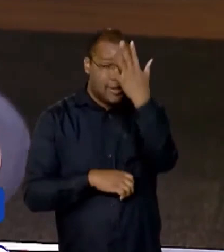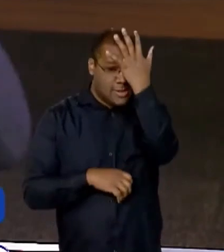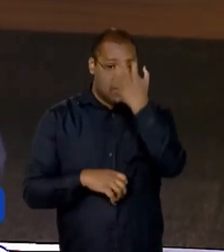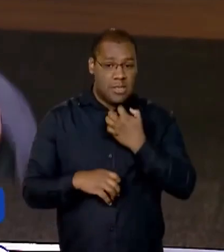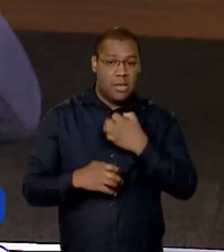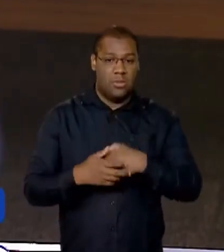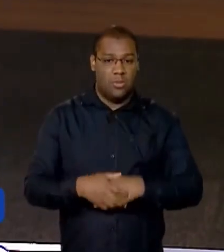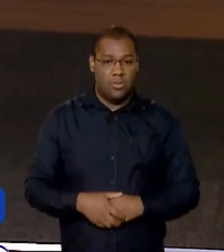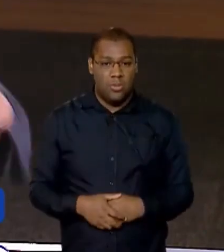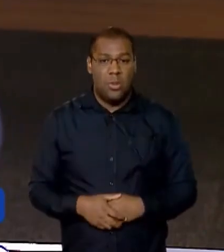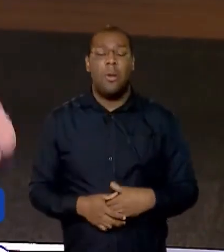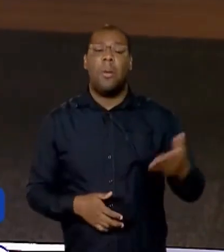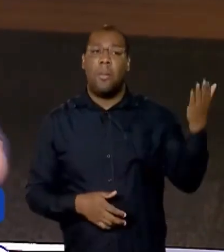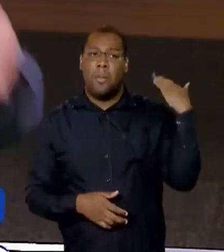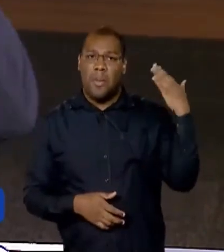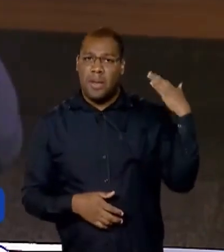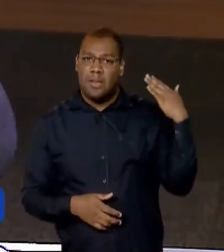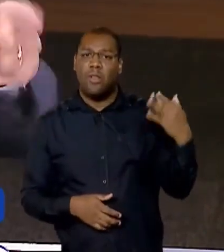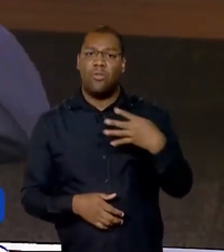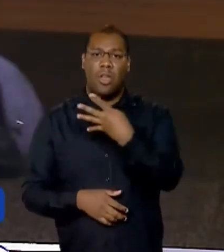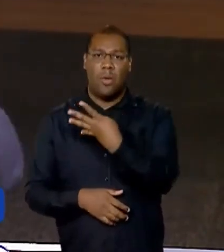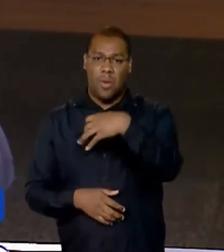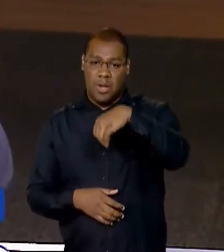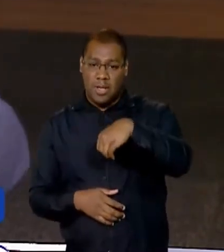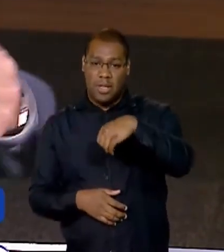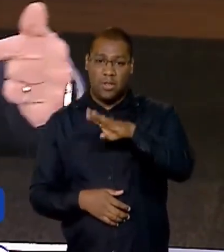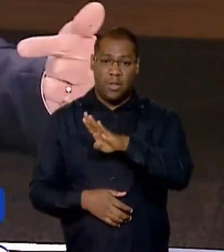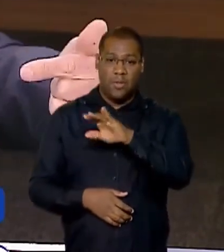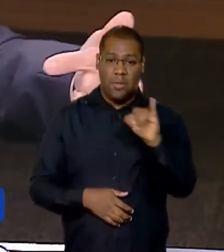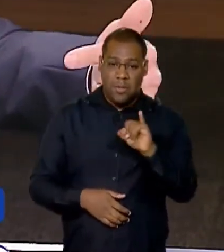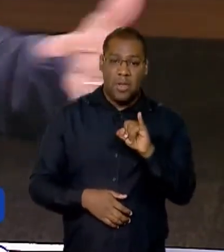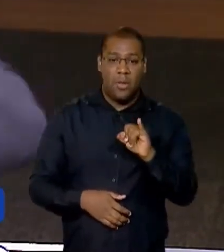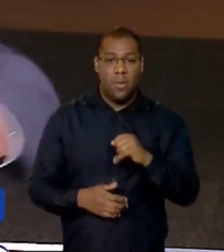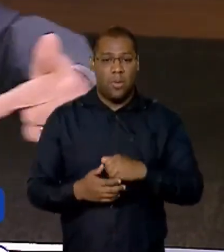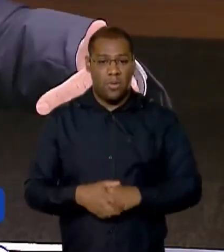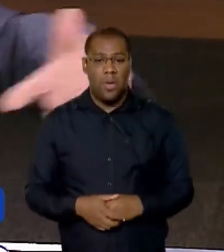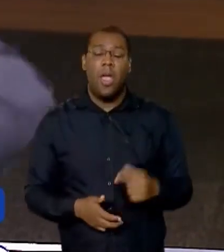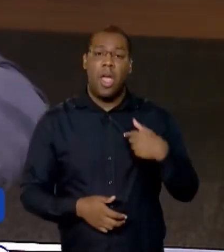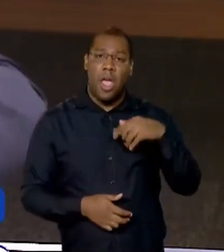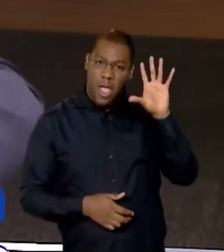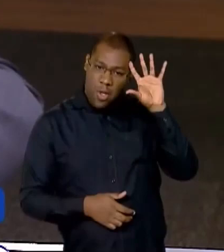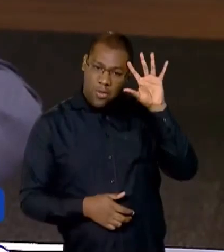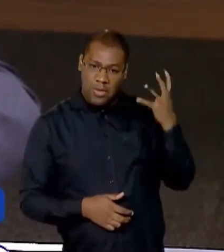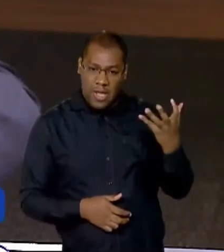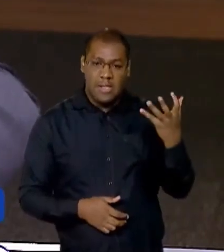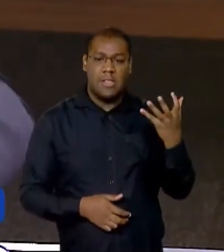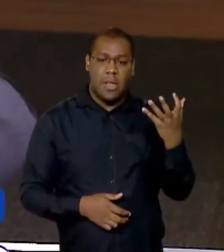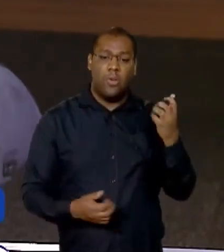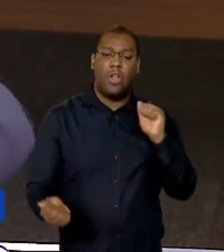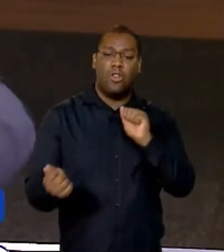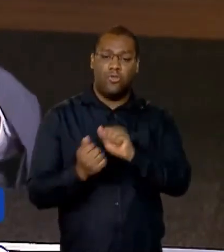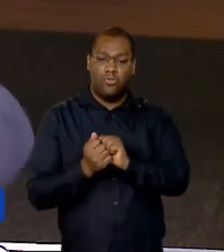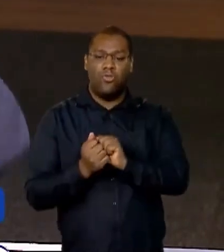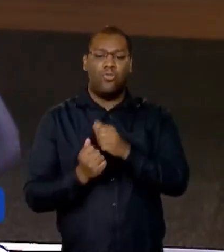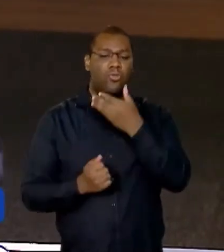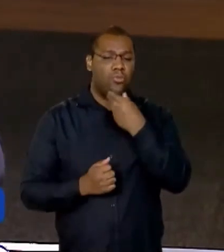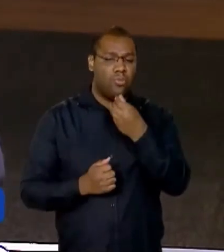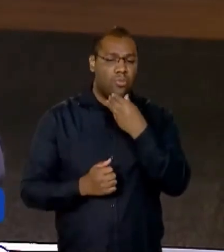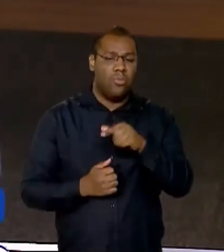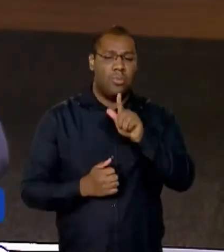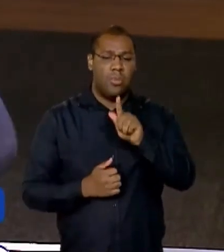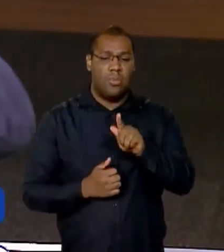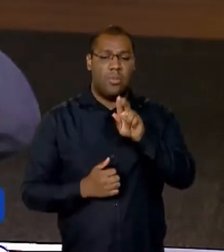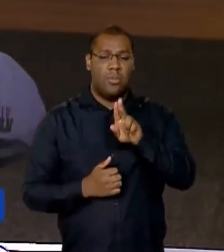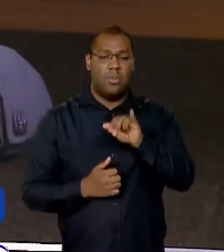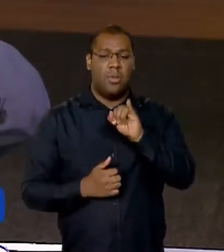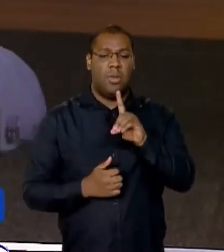fiz 49 bilhões de desoneração sem empresário pedir decisão minha e do Guido mantiga Vamos tentar fazer